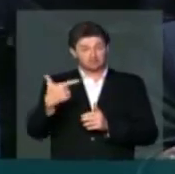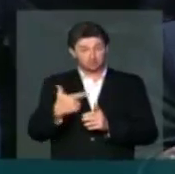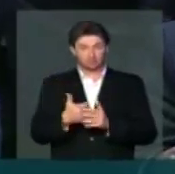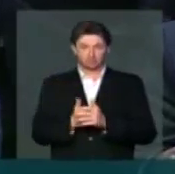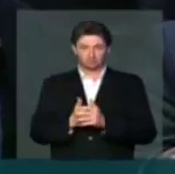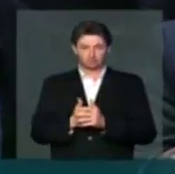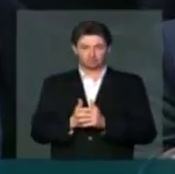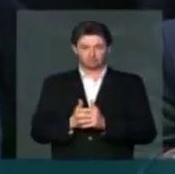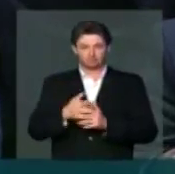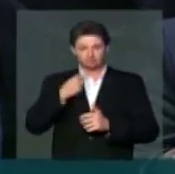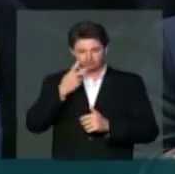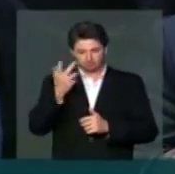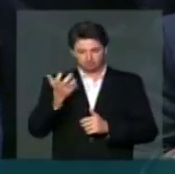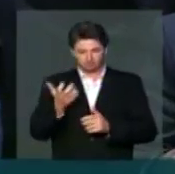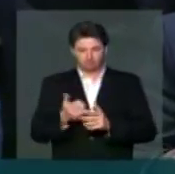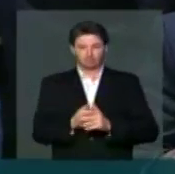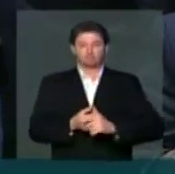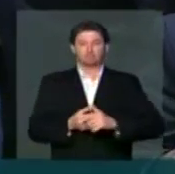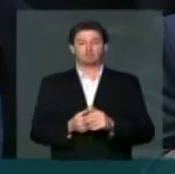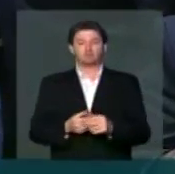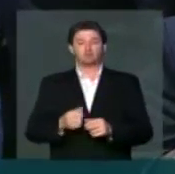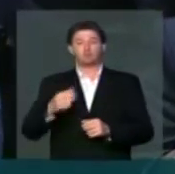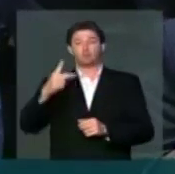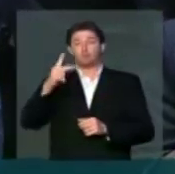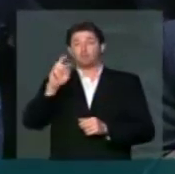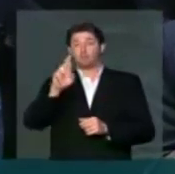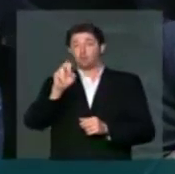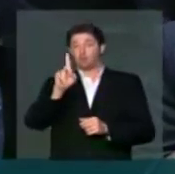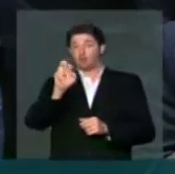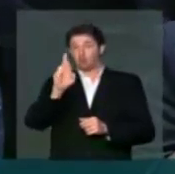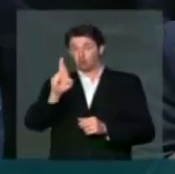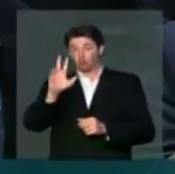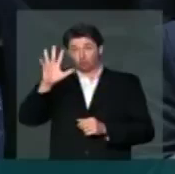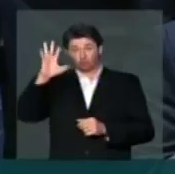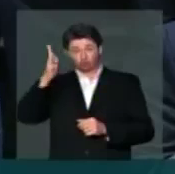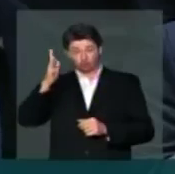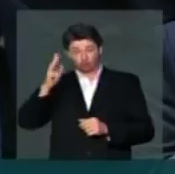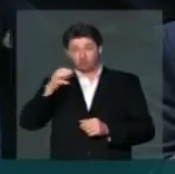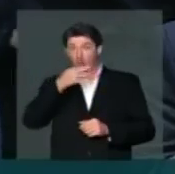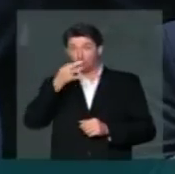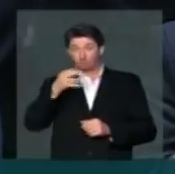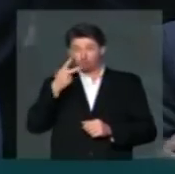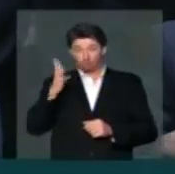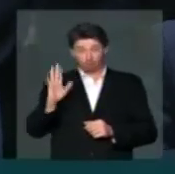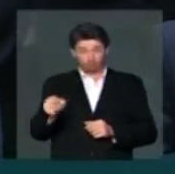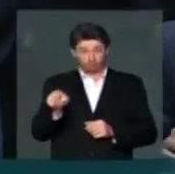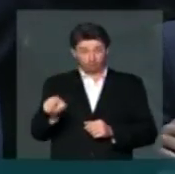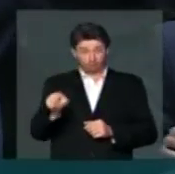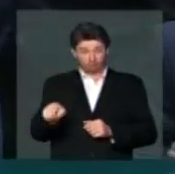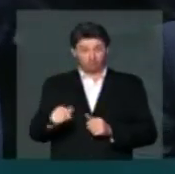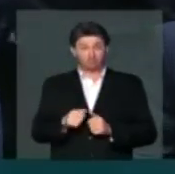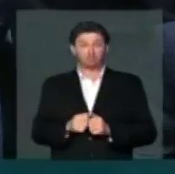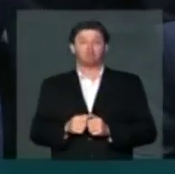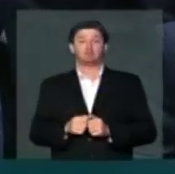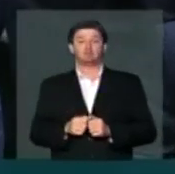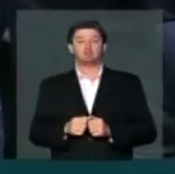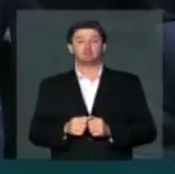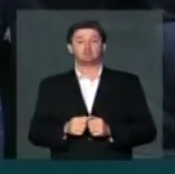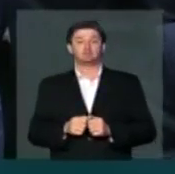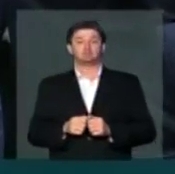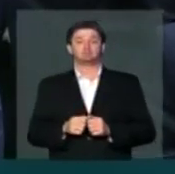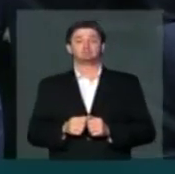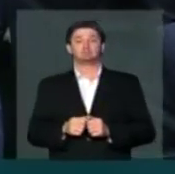lugar, eu gostaria de dizer que o procurador, que já havia tomado a sua posição de